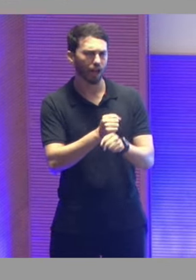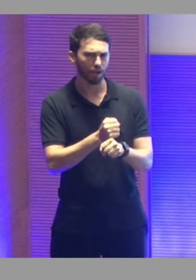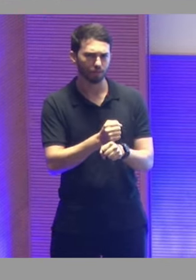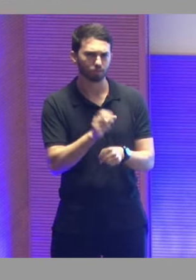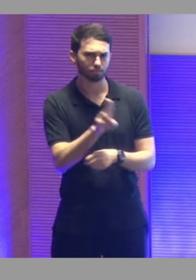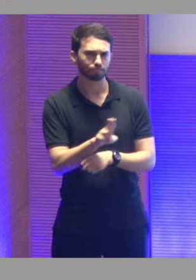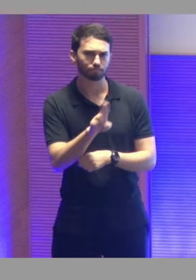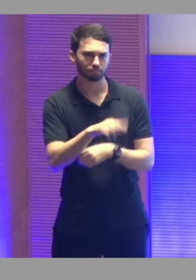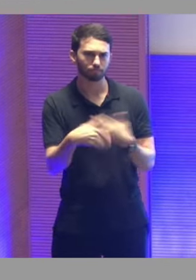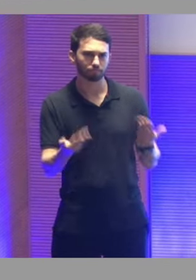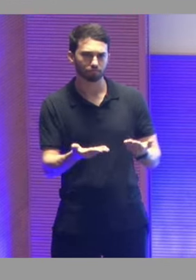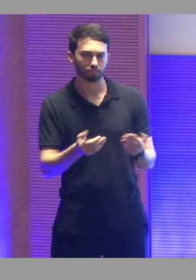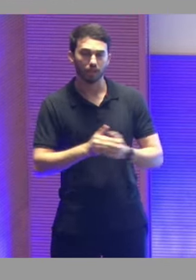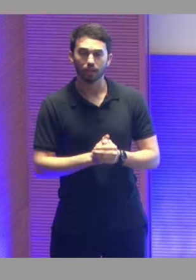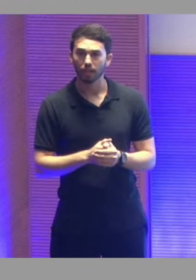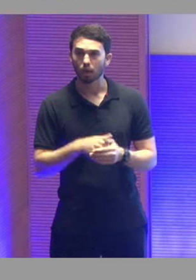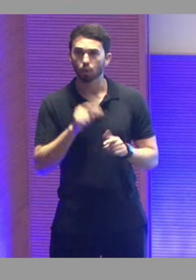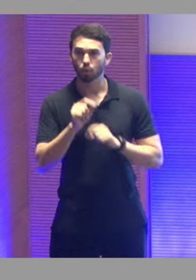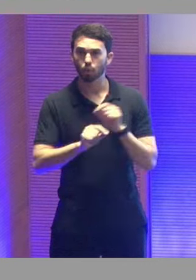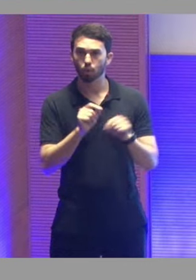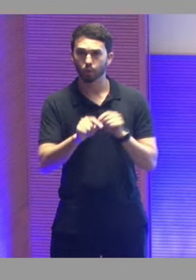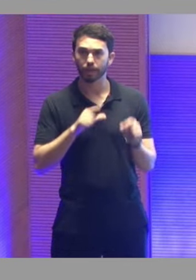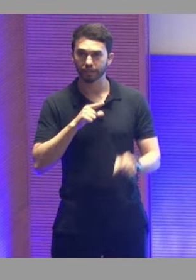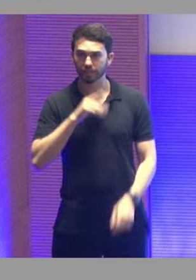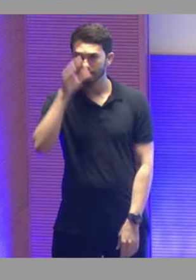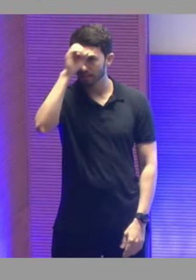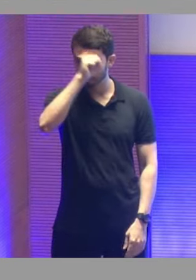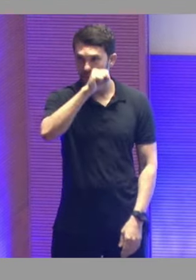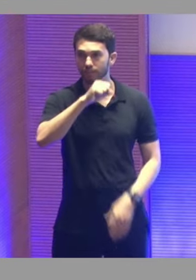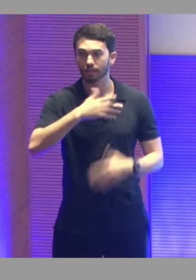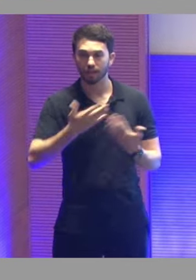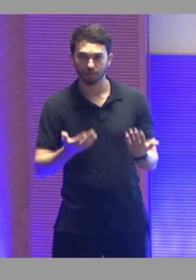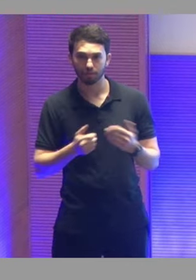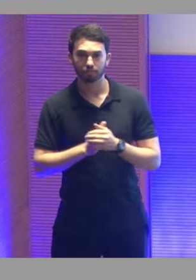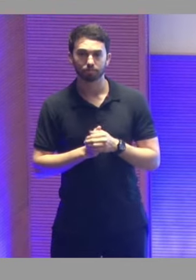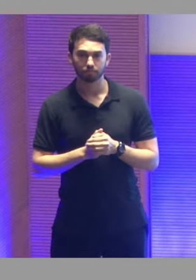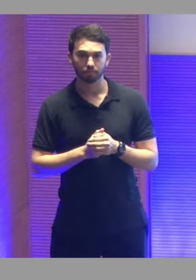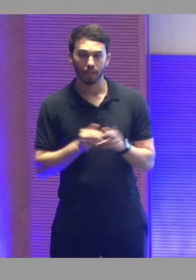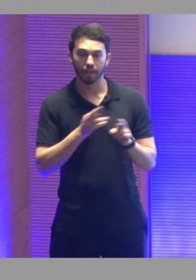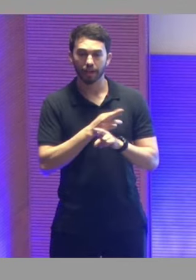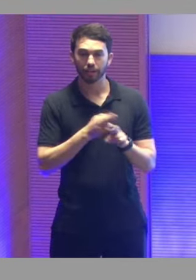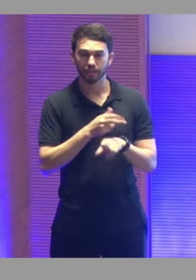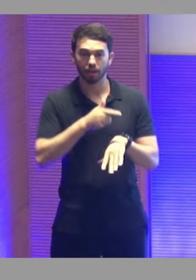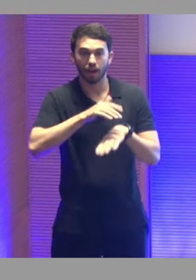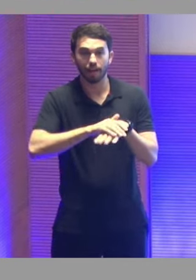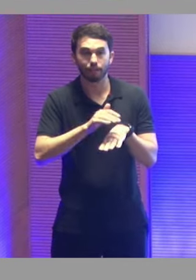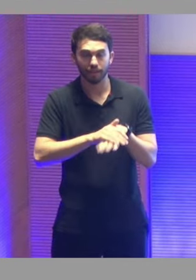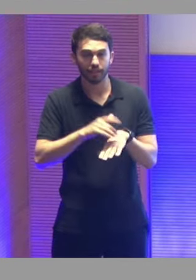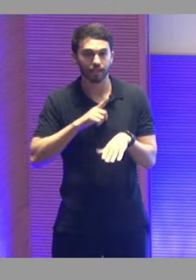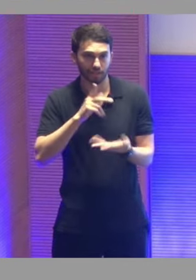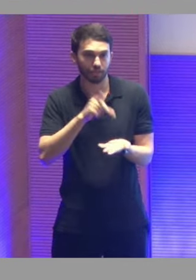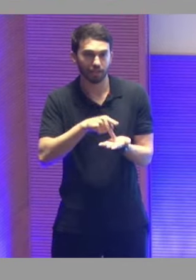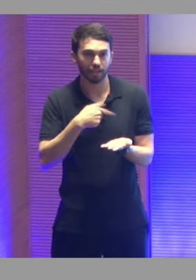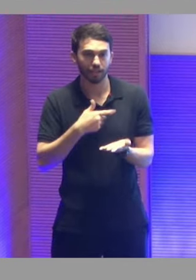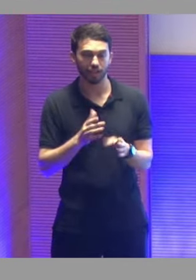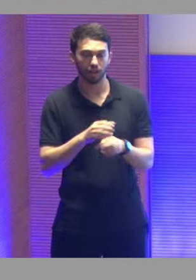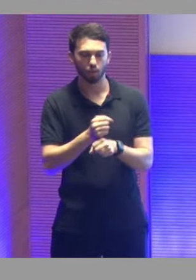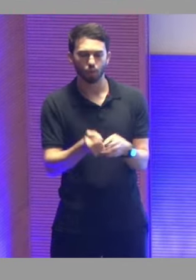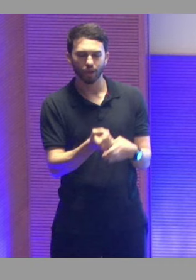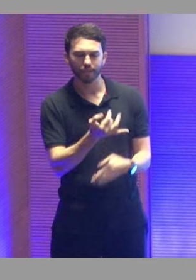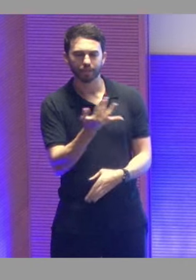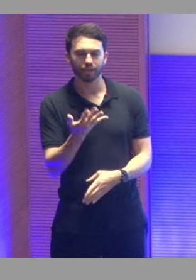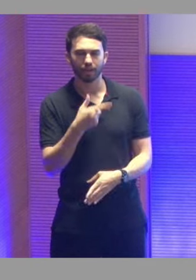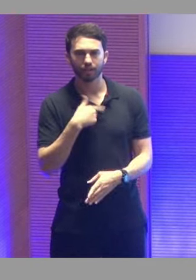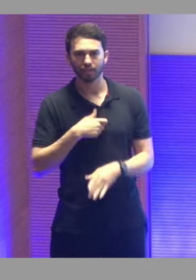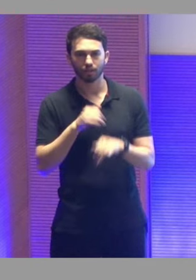são estão sendo utilizadas O que que tem aí de aprendizado em relação à ação mesmo da quantificação